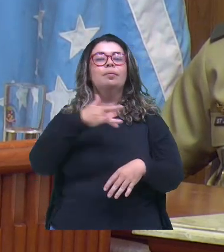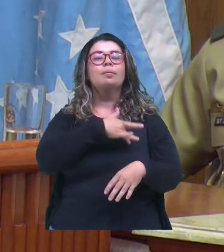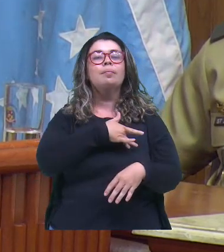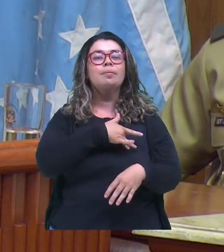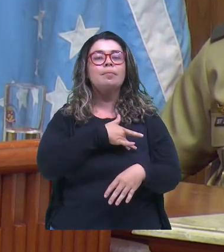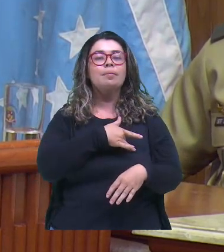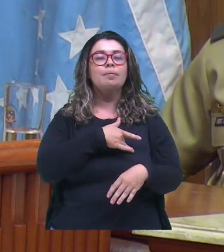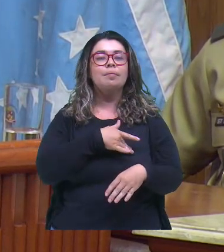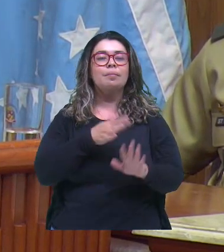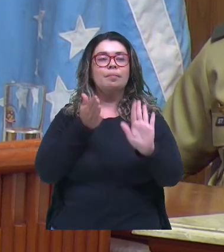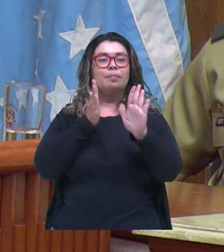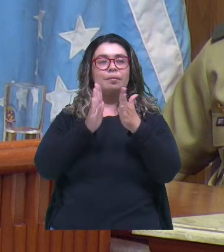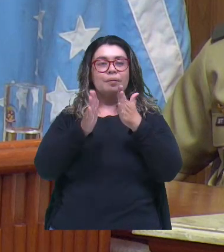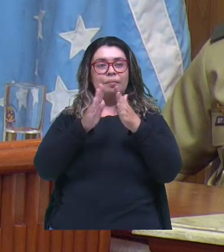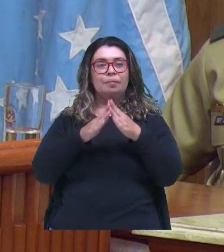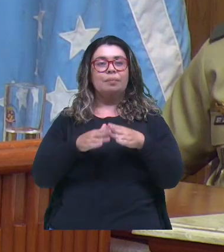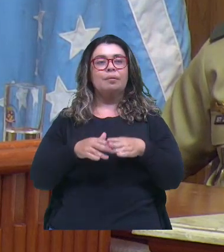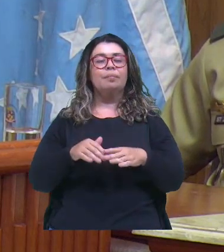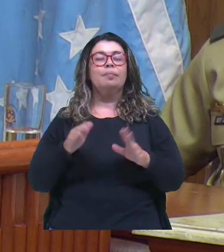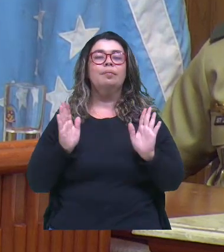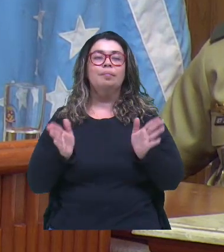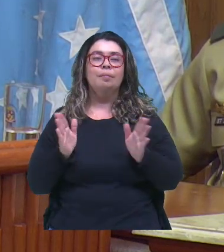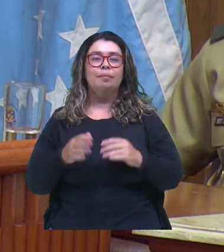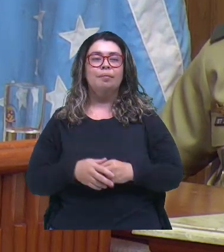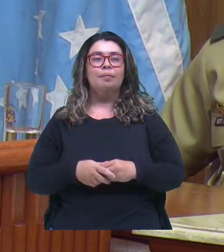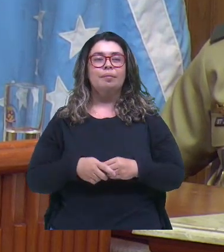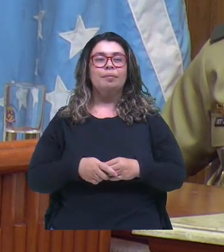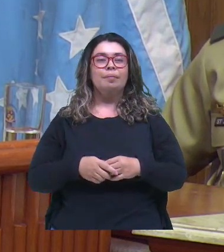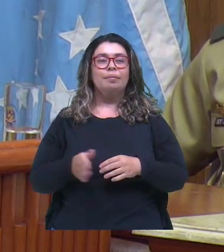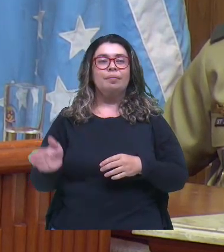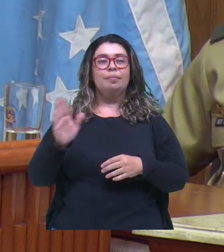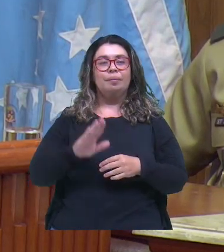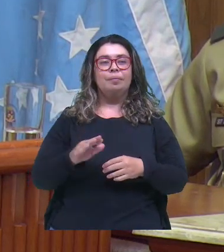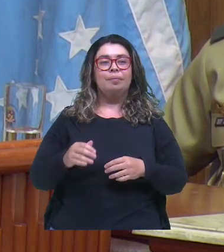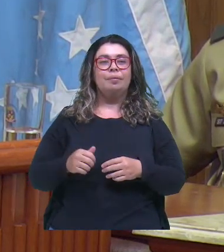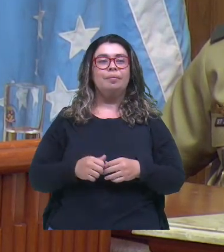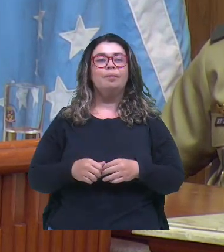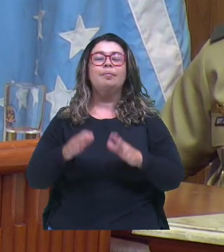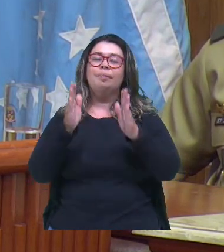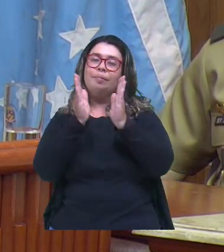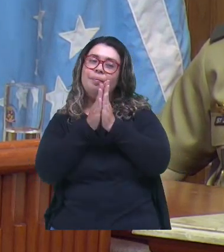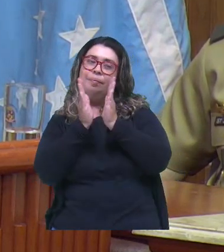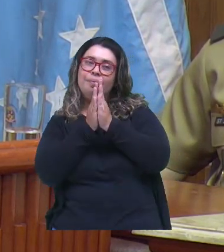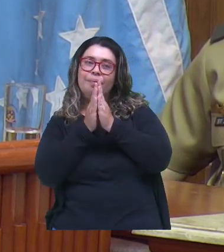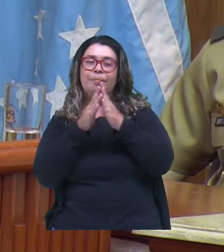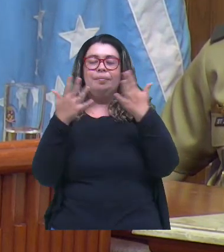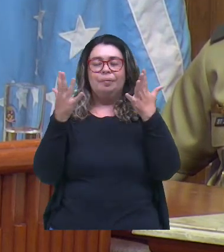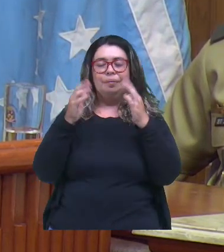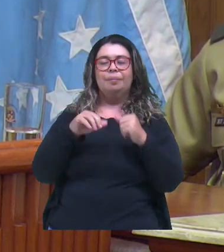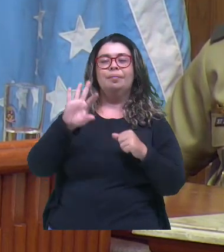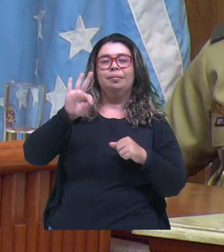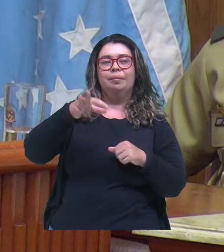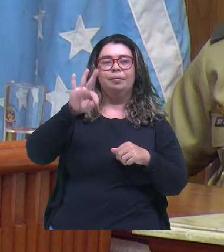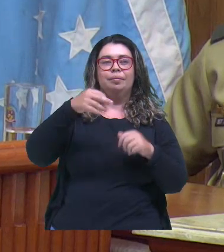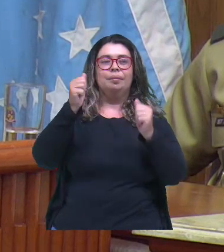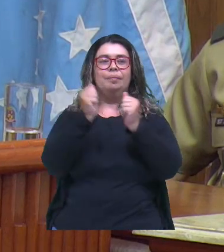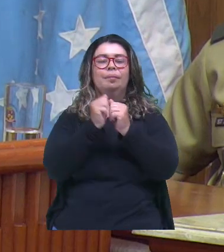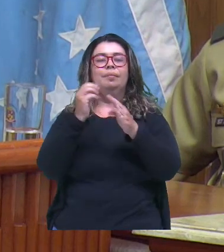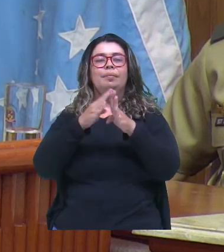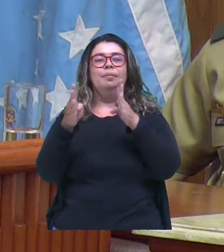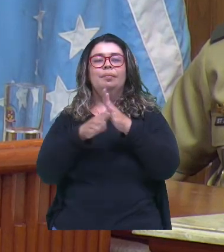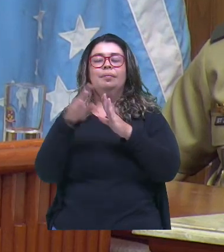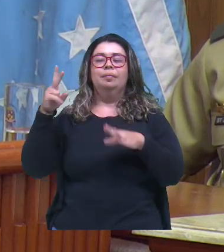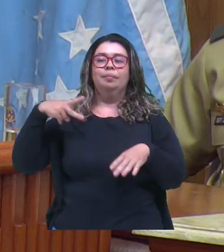agora, Cristiano ali presente. Então, venha só parabenizar a todos vocês, escolhemos aí, junto com todos os